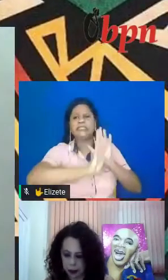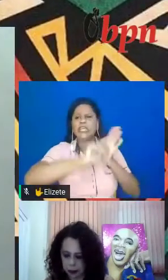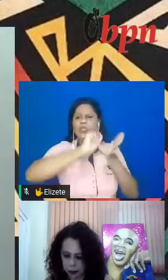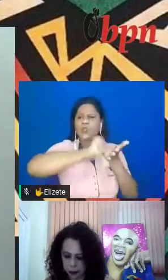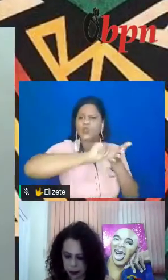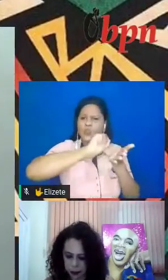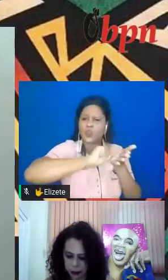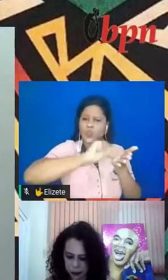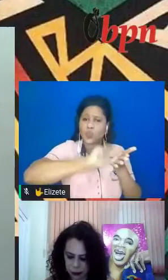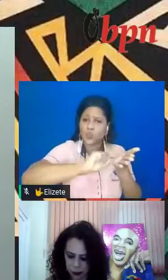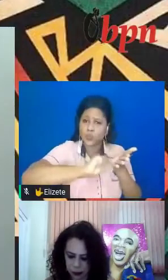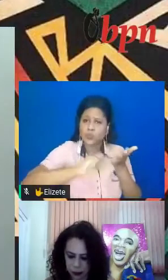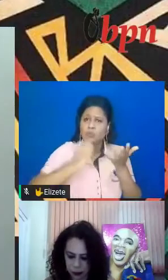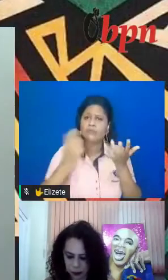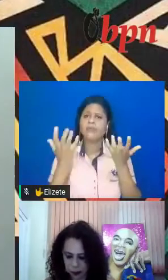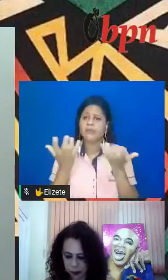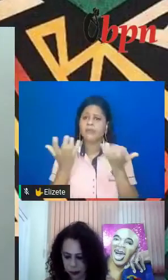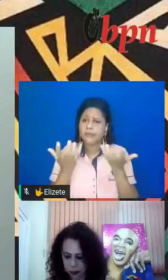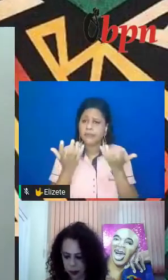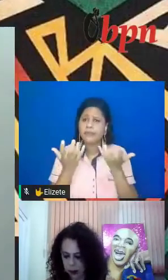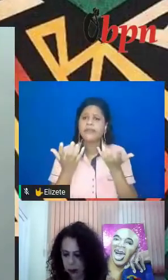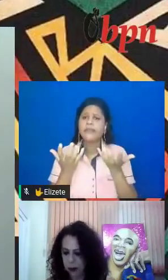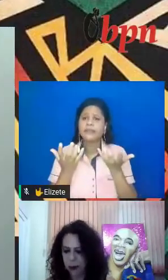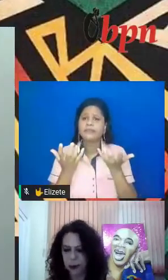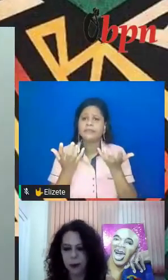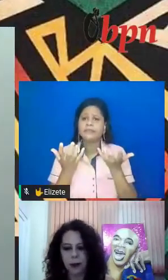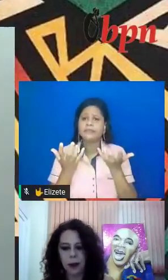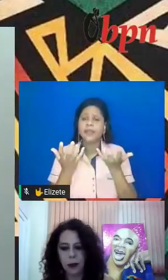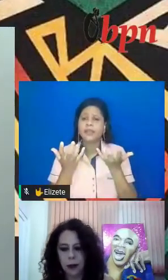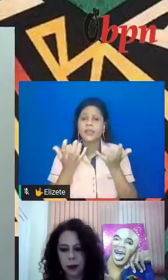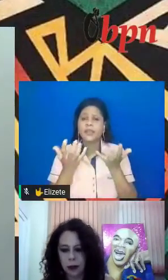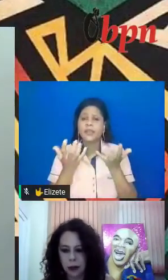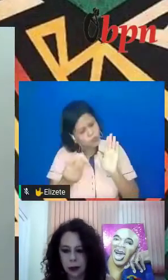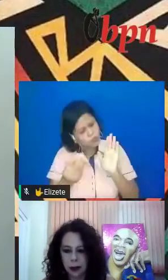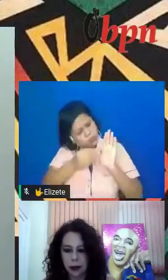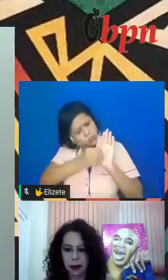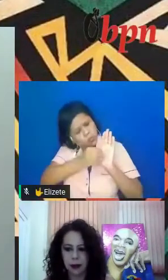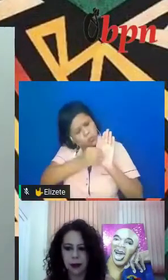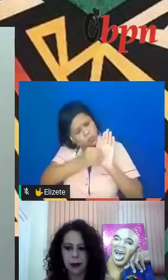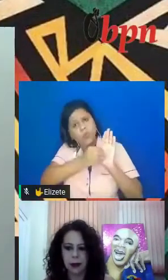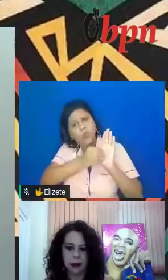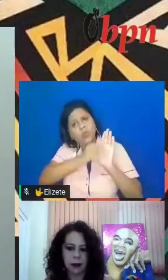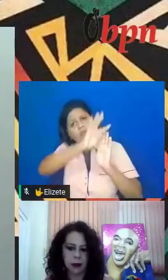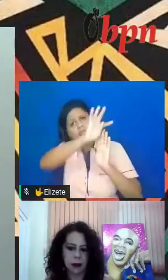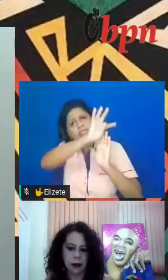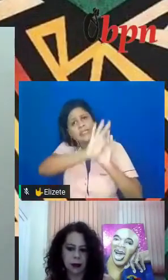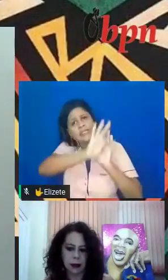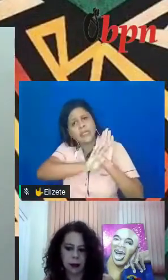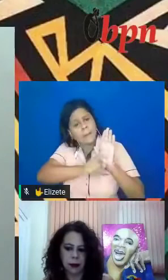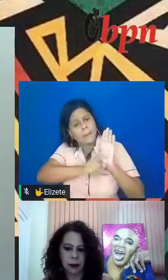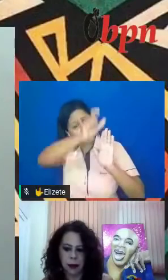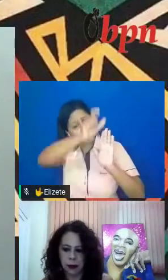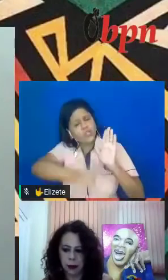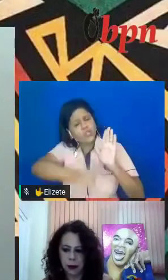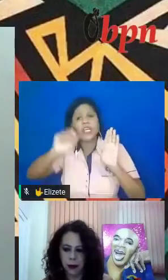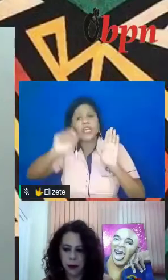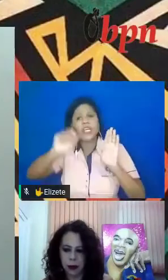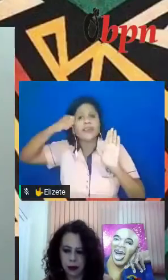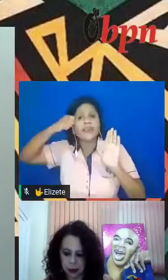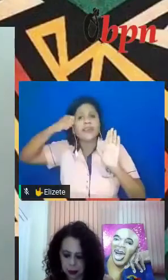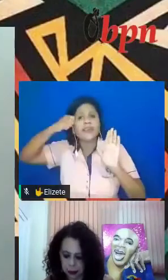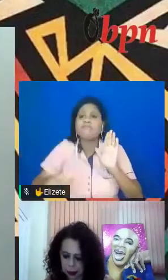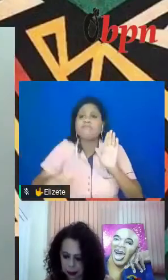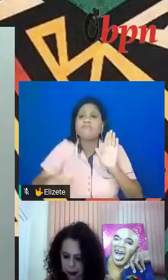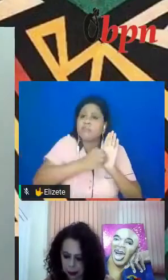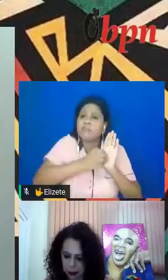colocar no centro da cena personagens negras. Eu quero trabalhar com enredos que